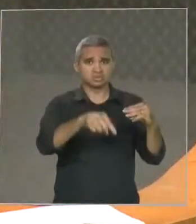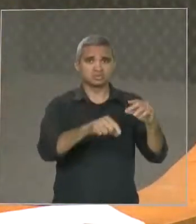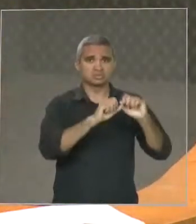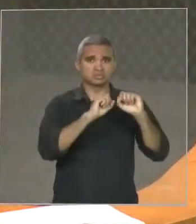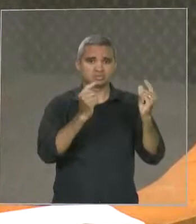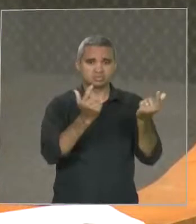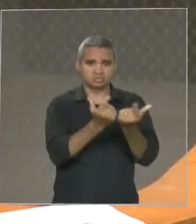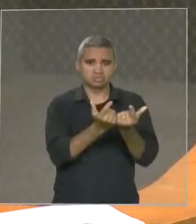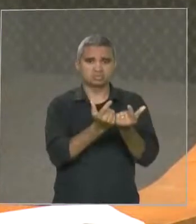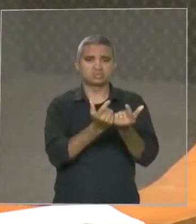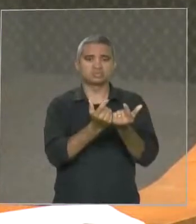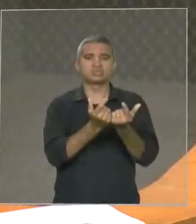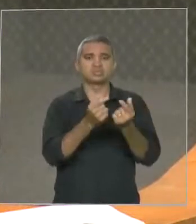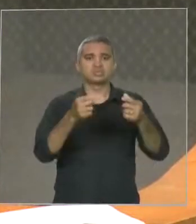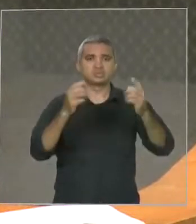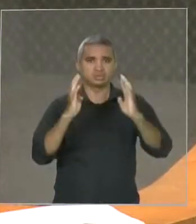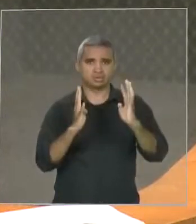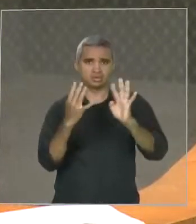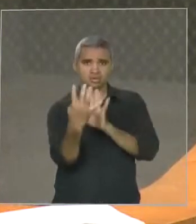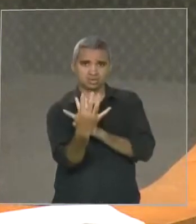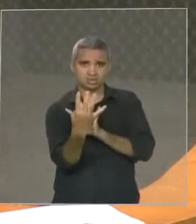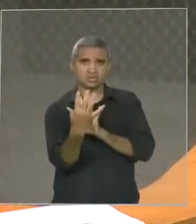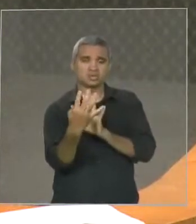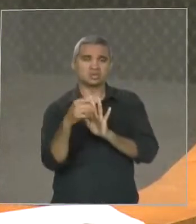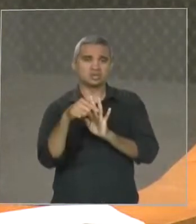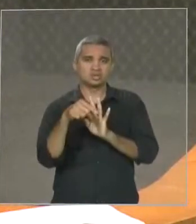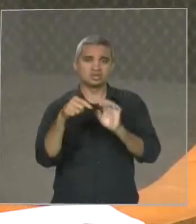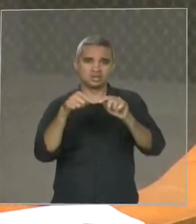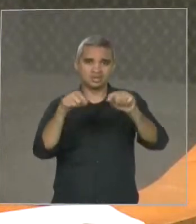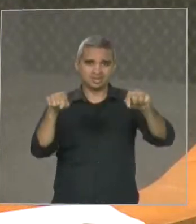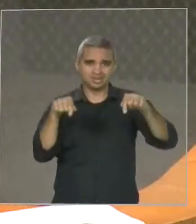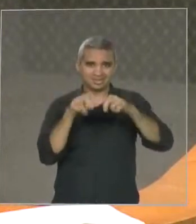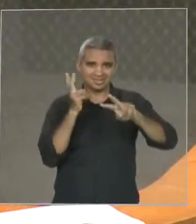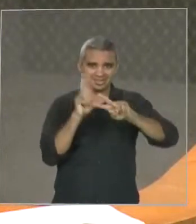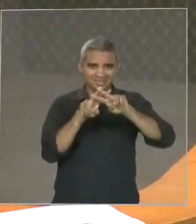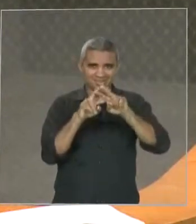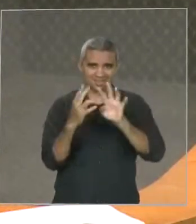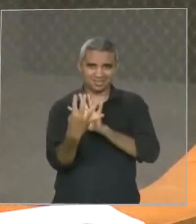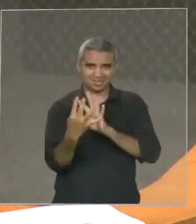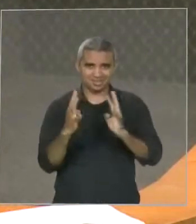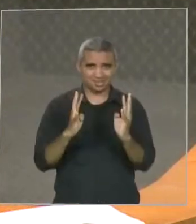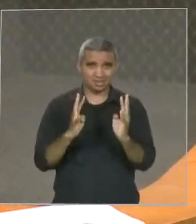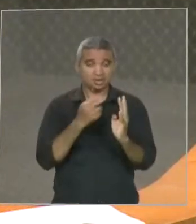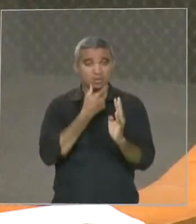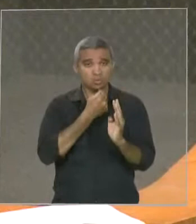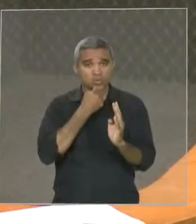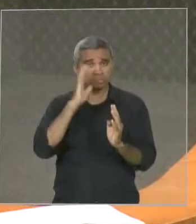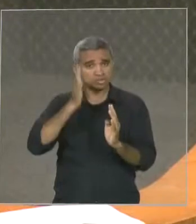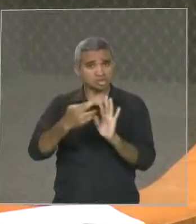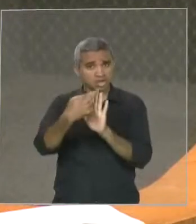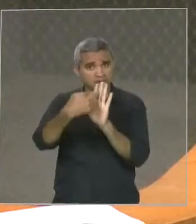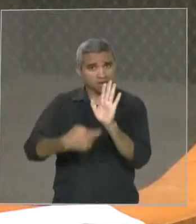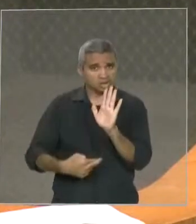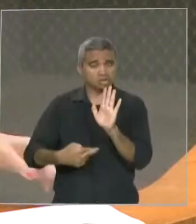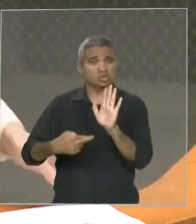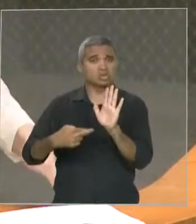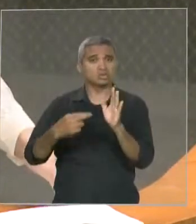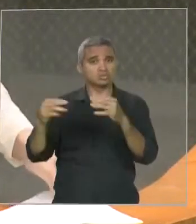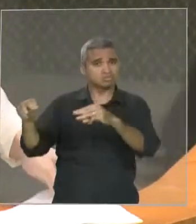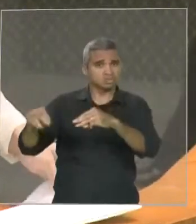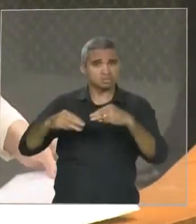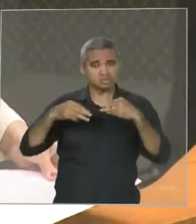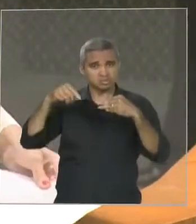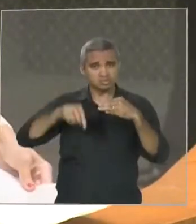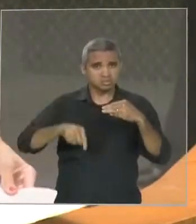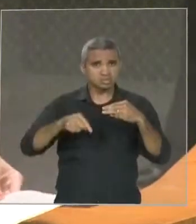dessa cela em Barra do Corda, que ele fez um relatório encaminhando, porque realmente isso é